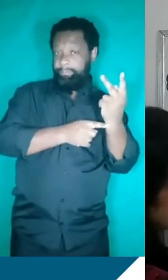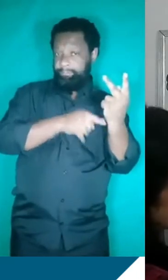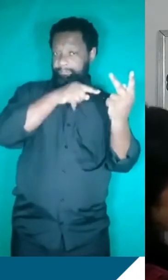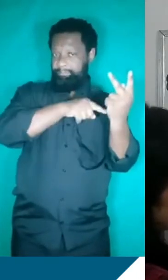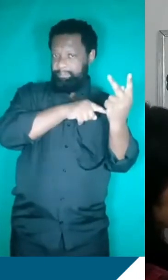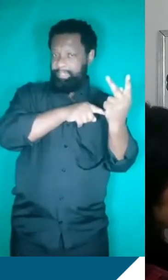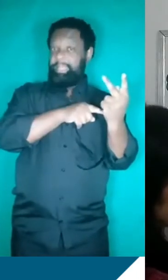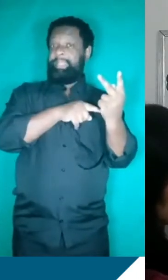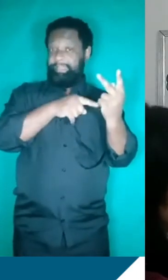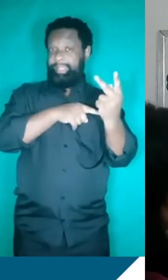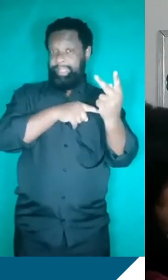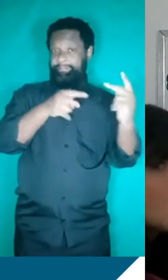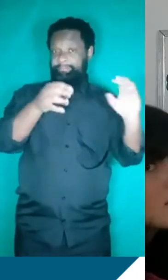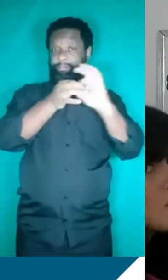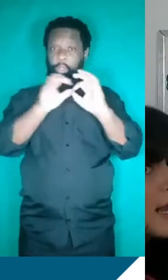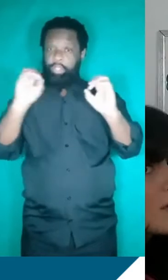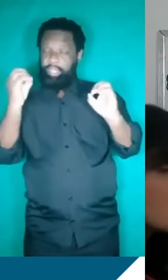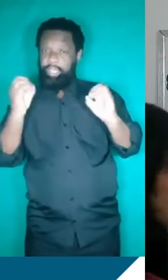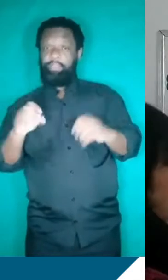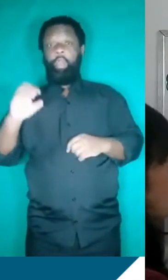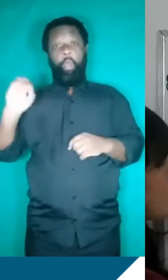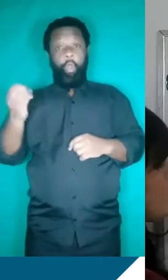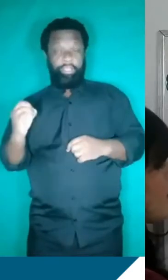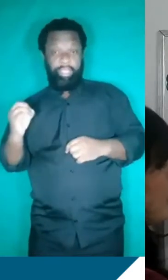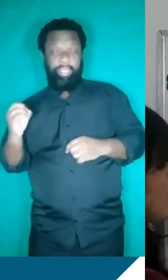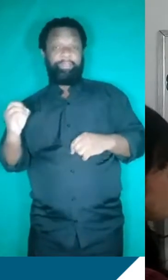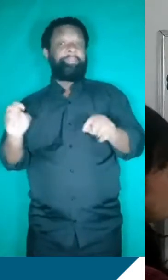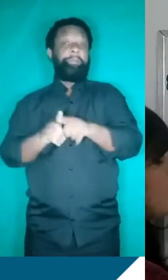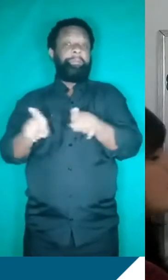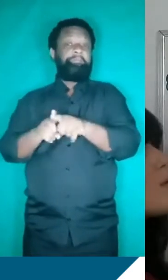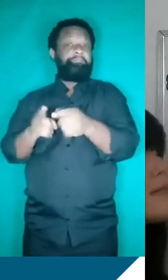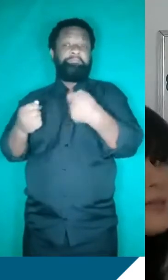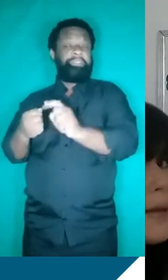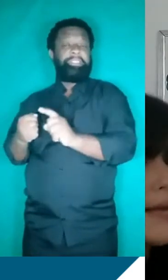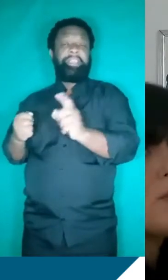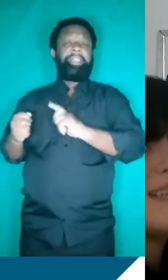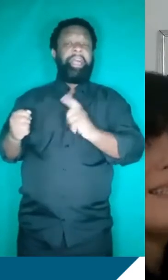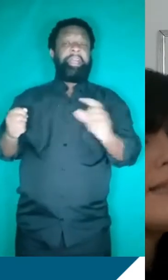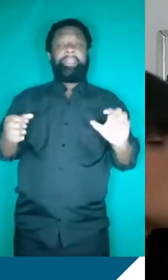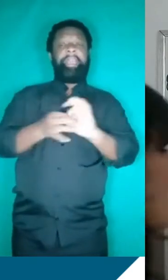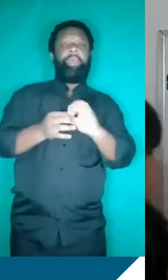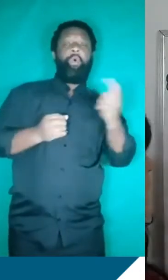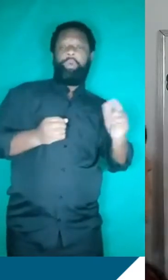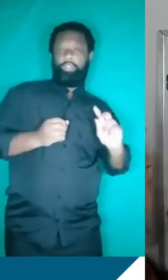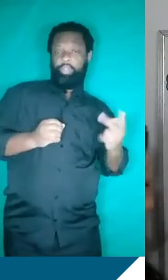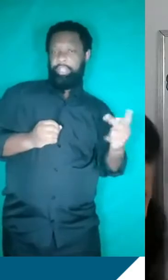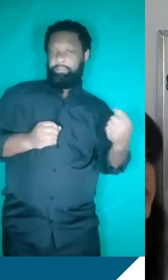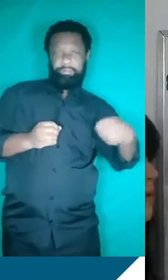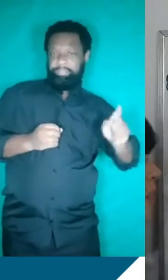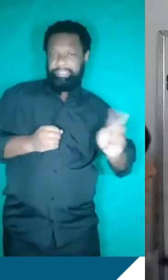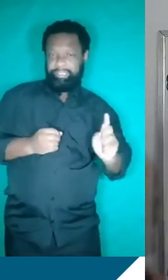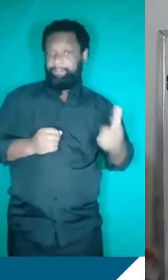o hidrogênio dessa, que está ligado ao oxigênio, e o oxigênio dessa, que não necessariamente precisa estar ligado a